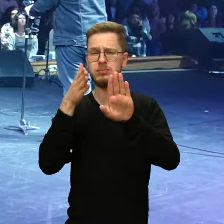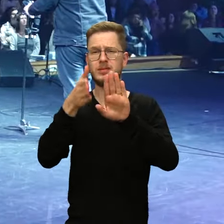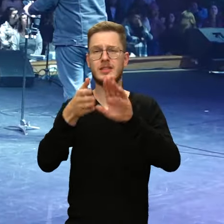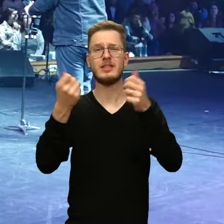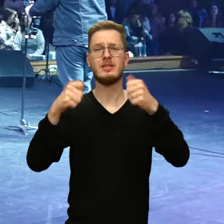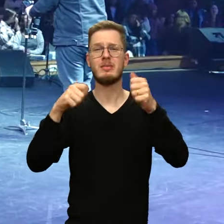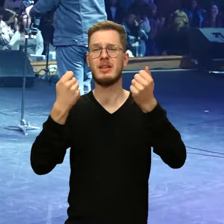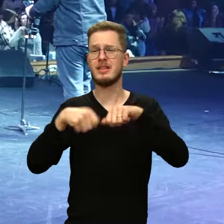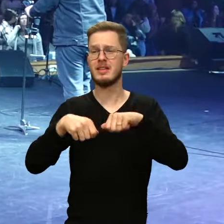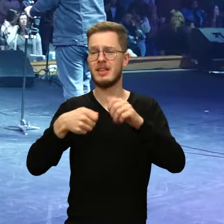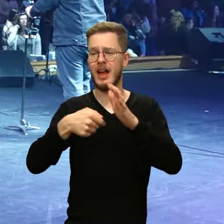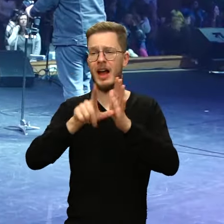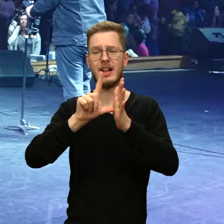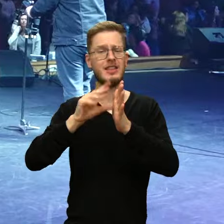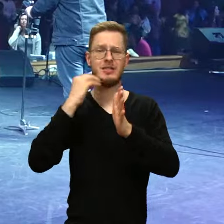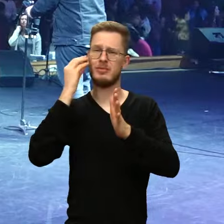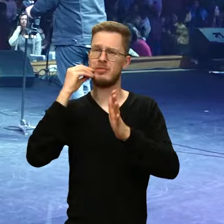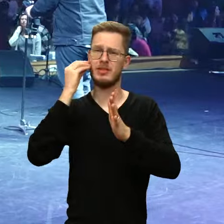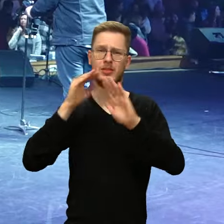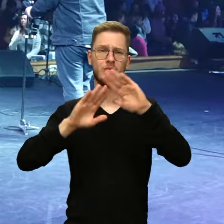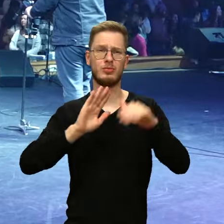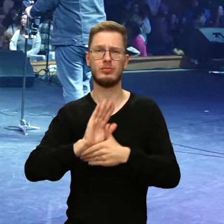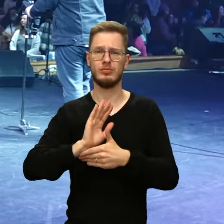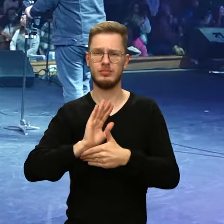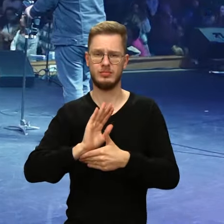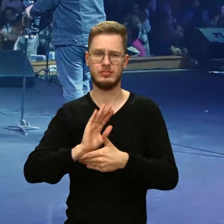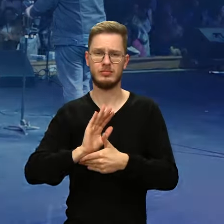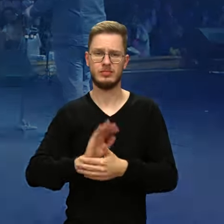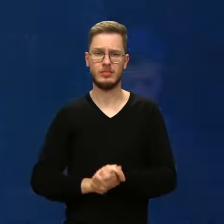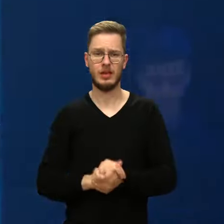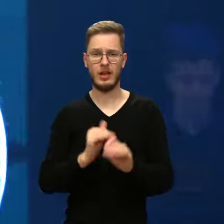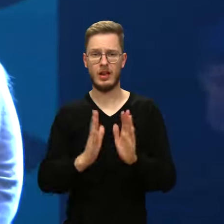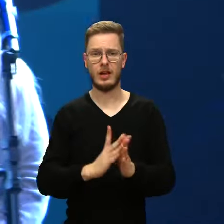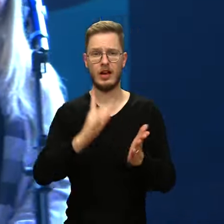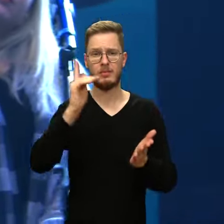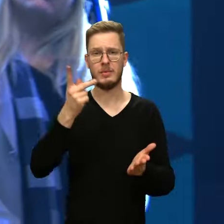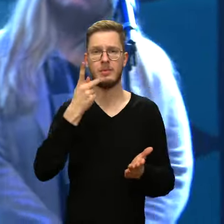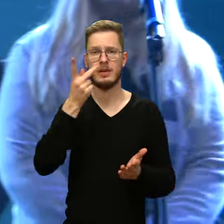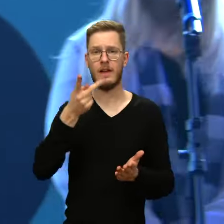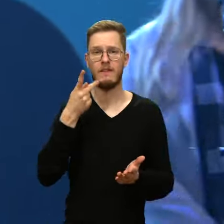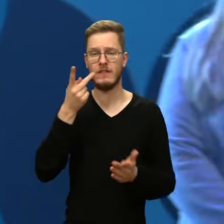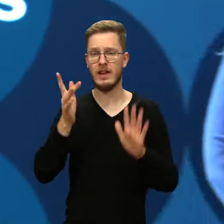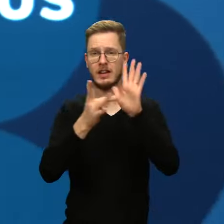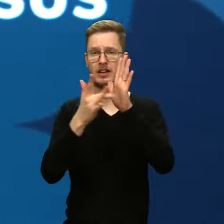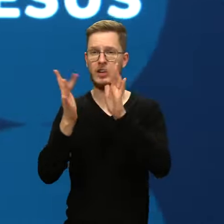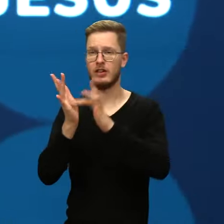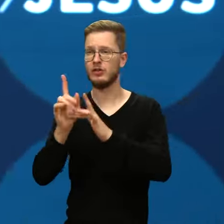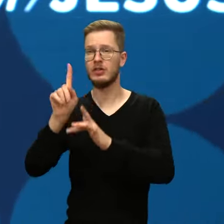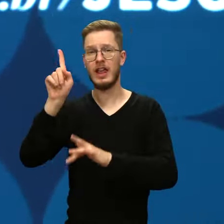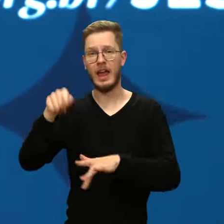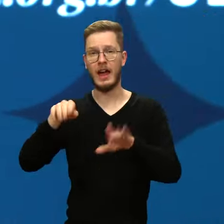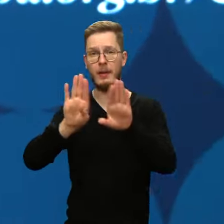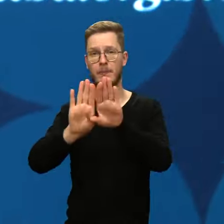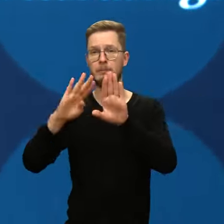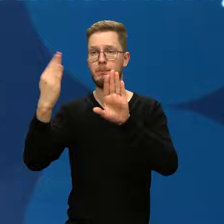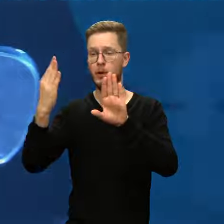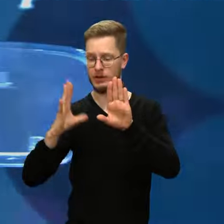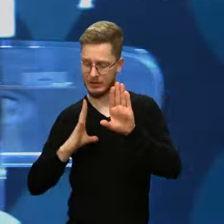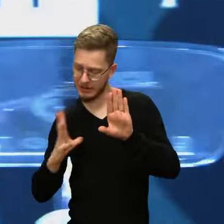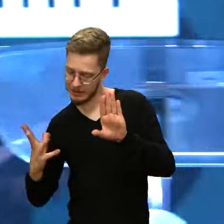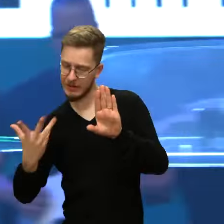antes de você provar tudo isso que eu falei. A Bíblia fala que Jesus é a porta da salvação, e